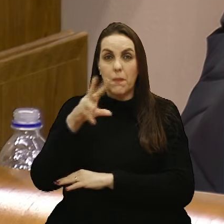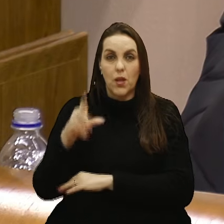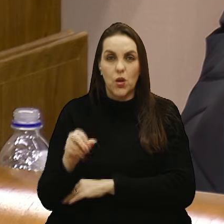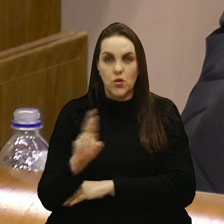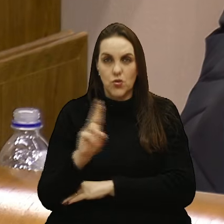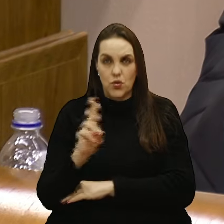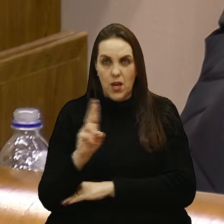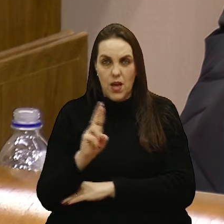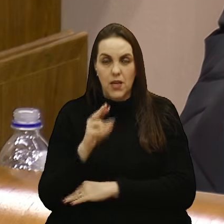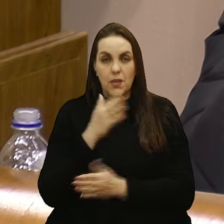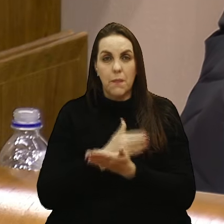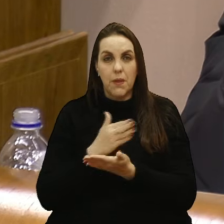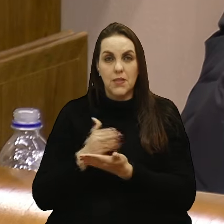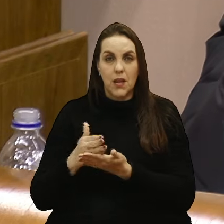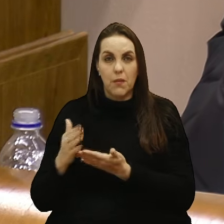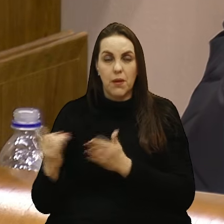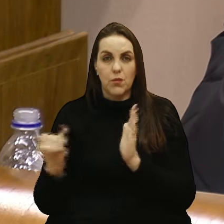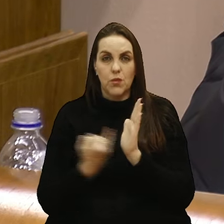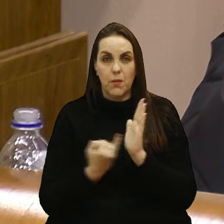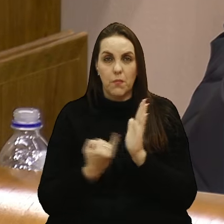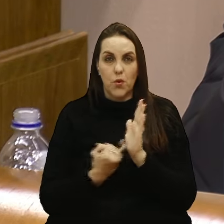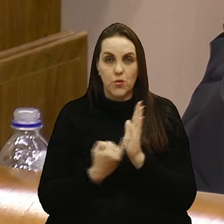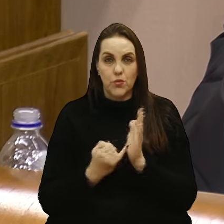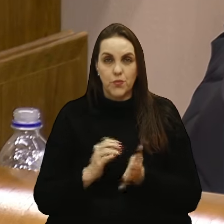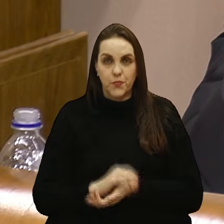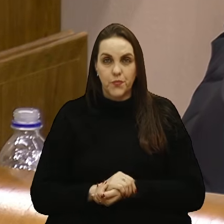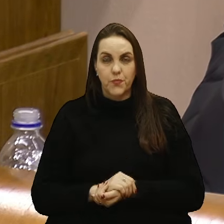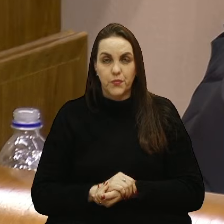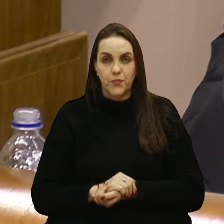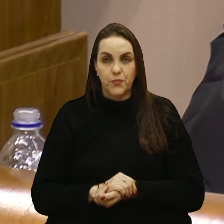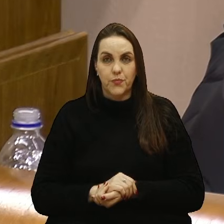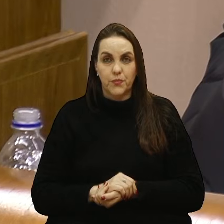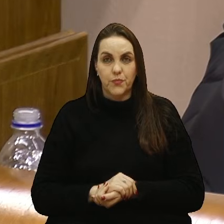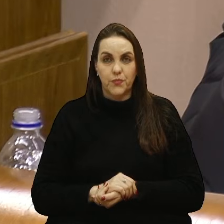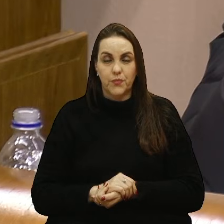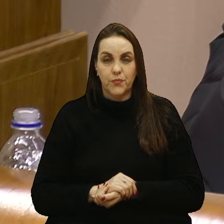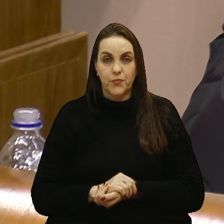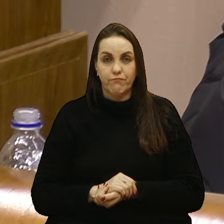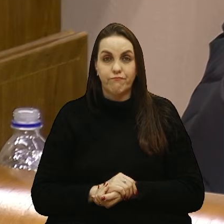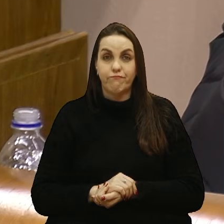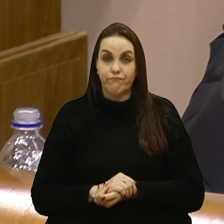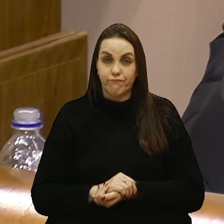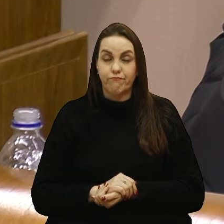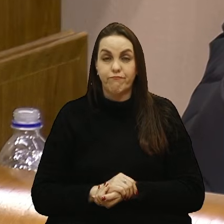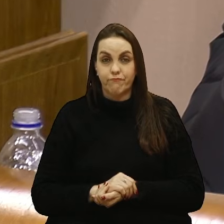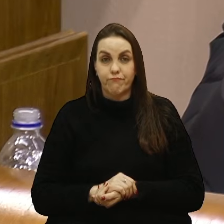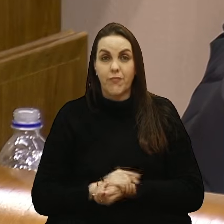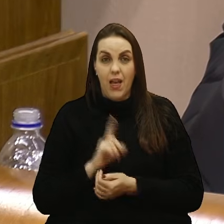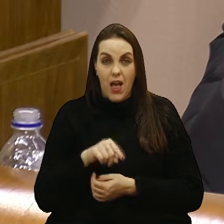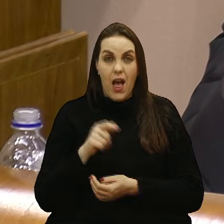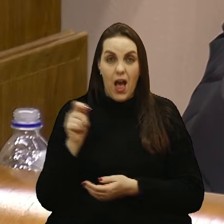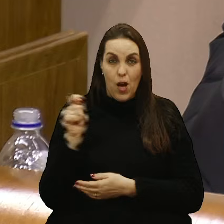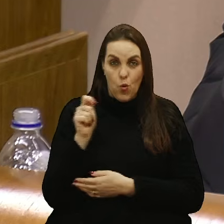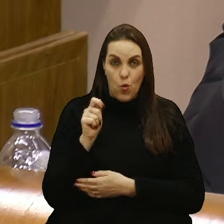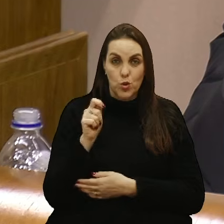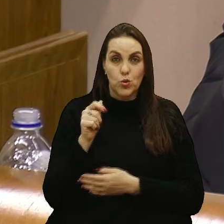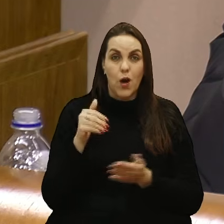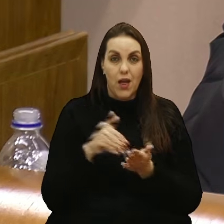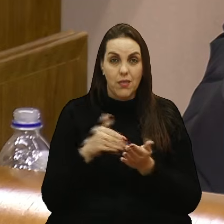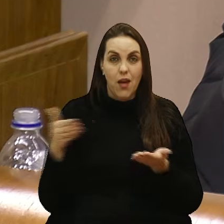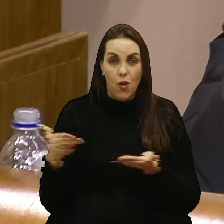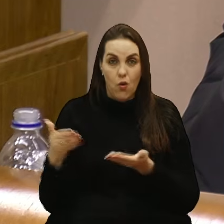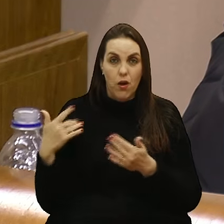de parcelamento de impostos. Tá? Tanto é que de agosto para cá não foram mais